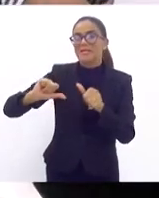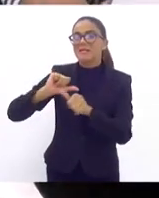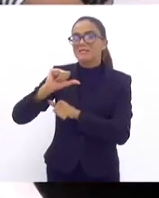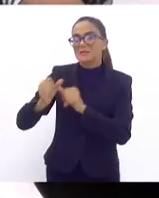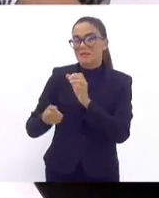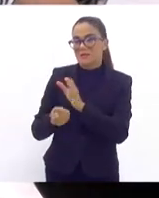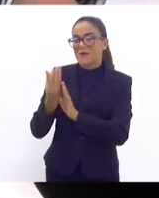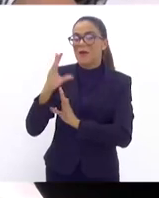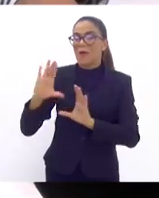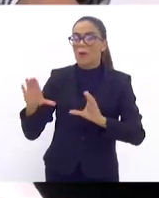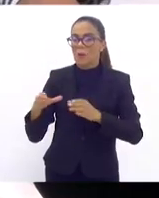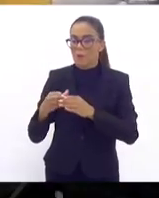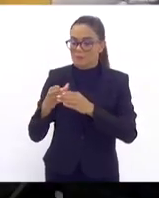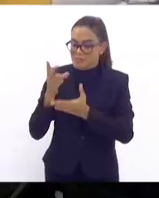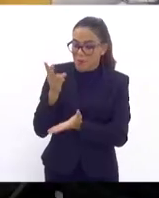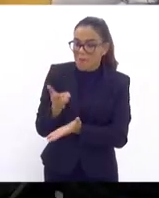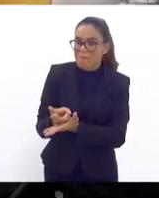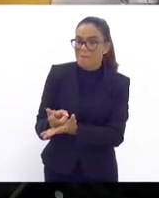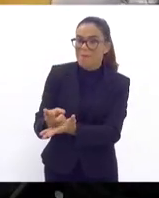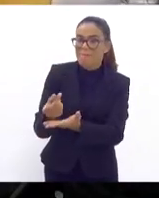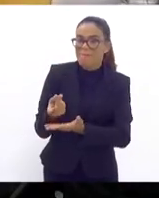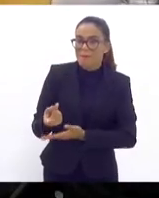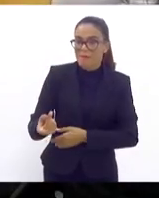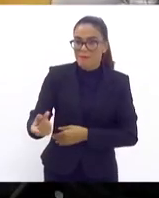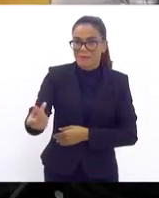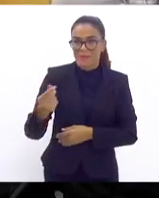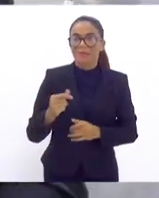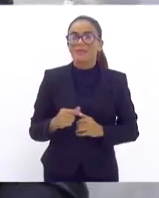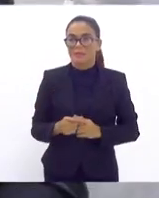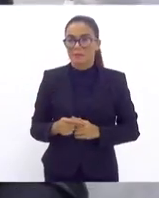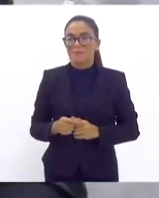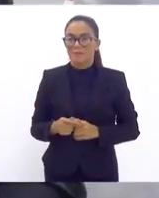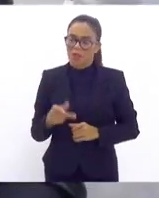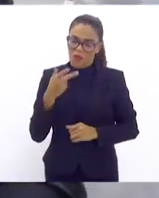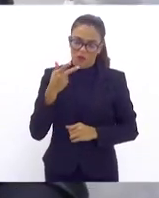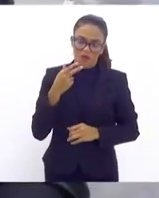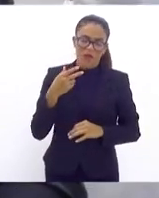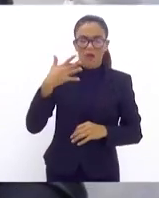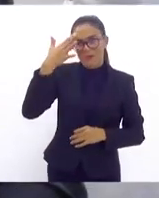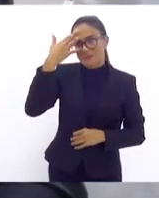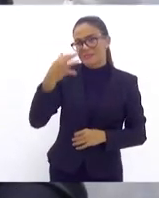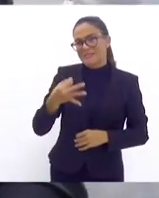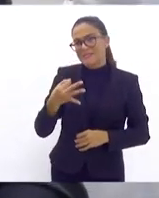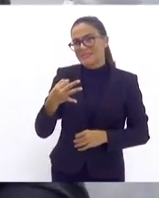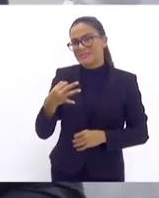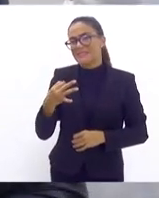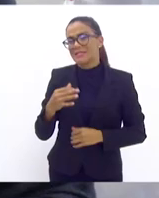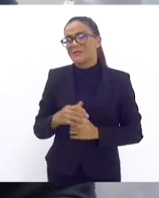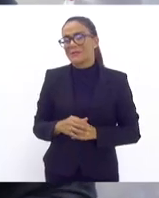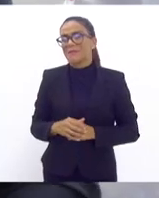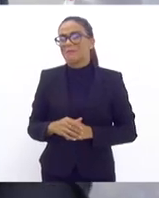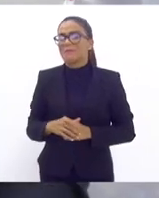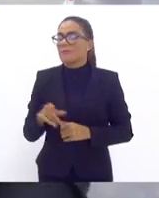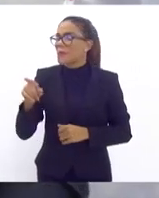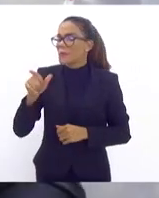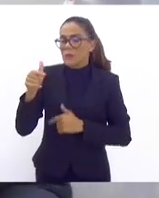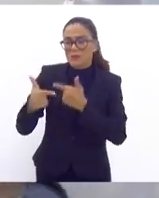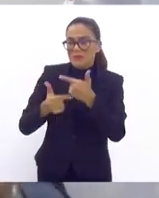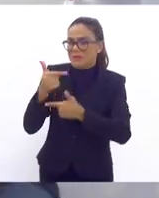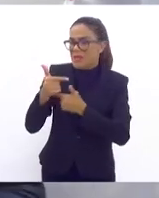a criação de uma comissão permanente. Antecipo e falo pelos demais aqui com absoluta convicção que todos são favoráveis face ao brilhantismo do trabalho de Vossa